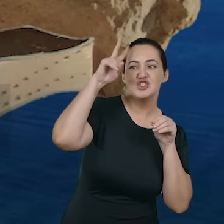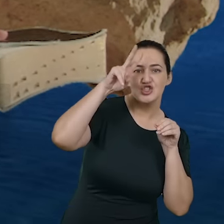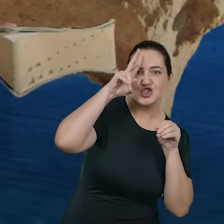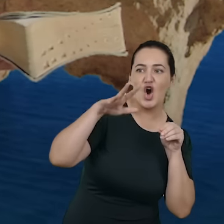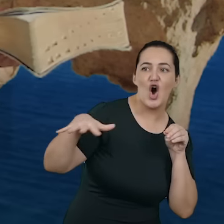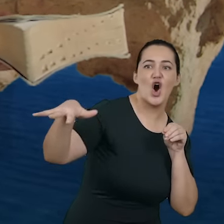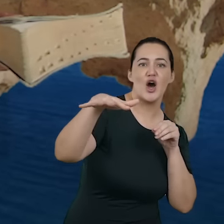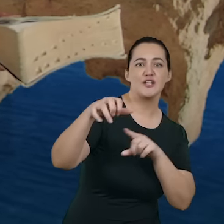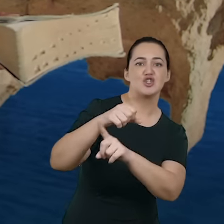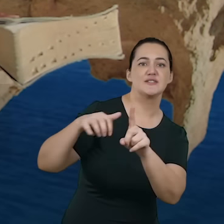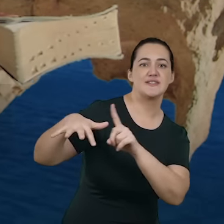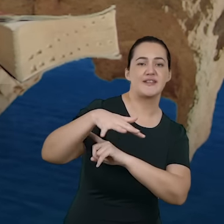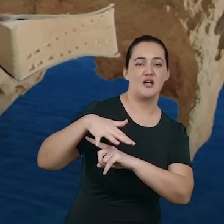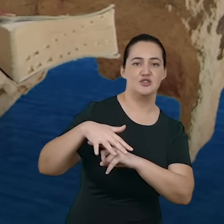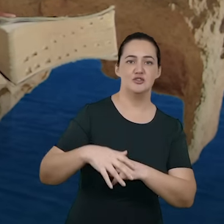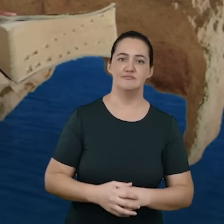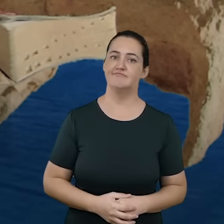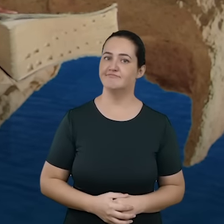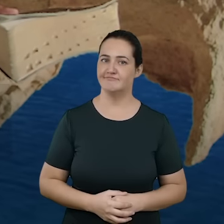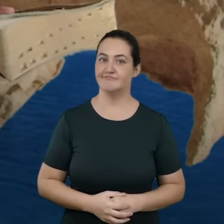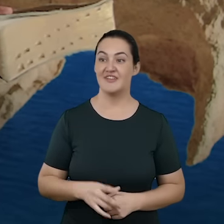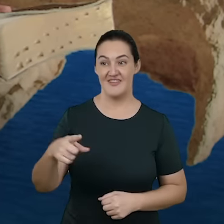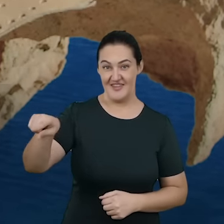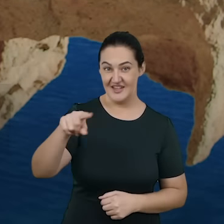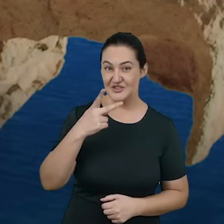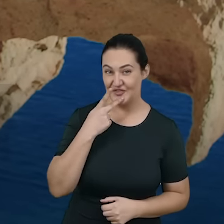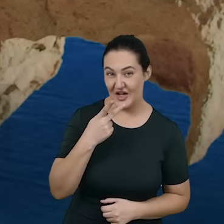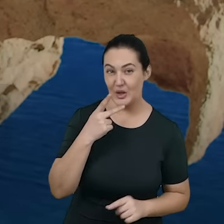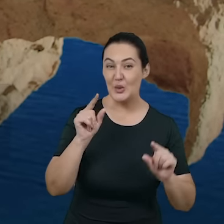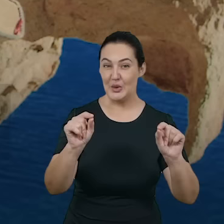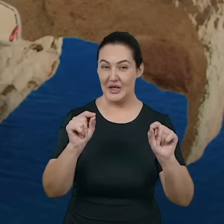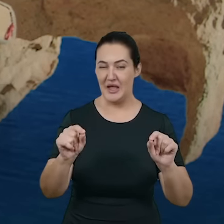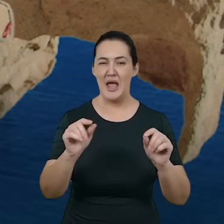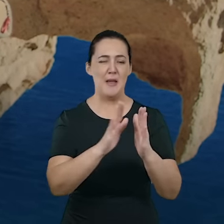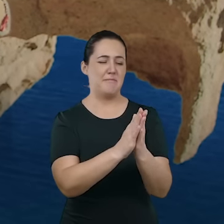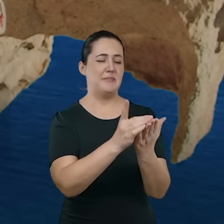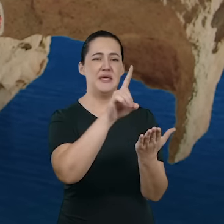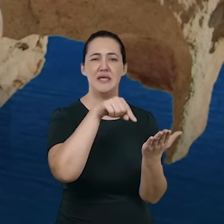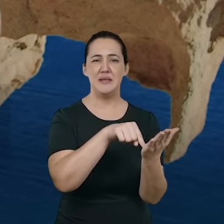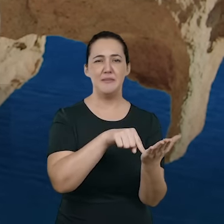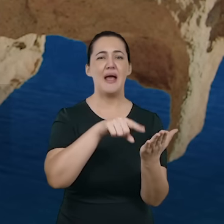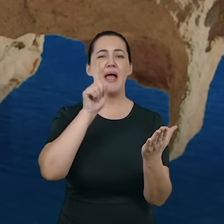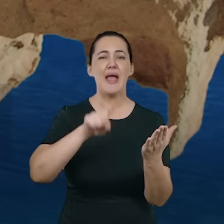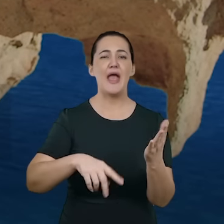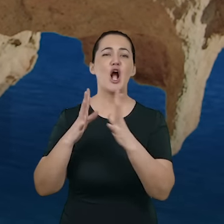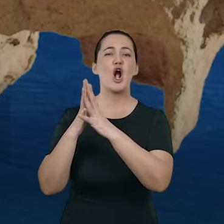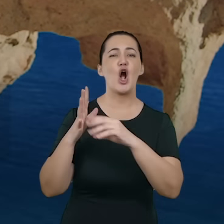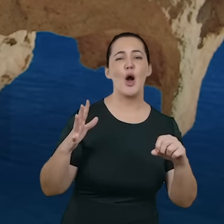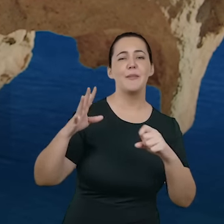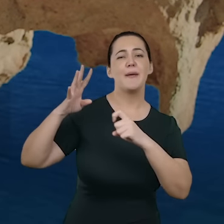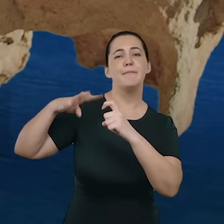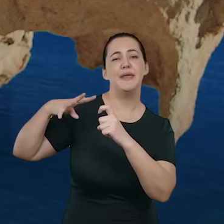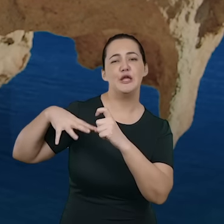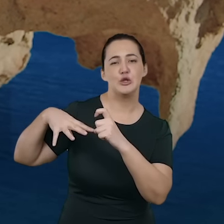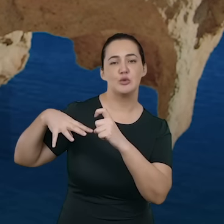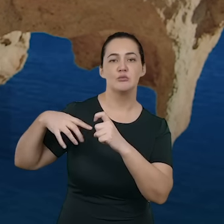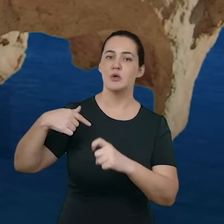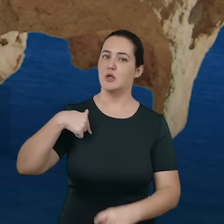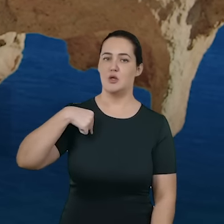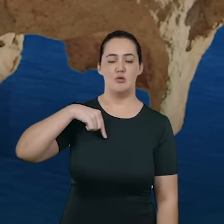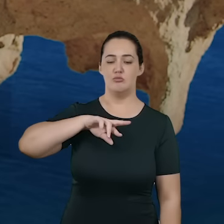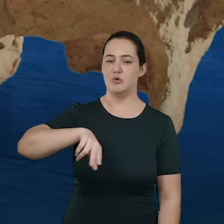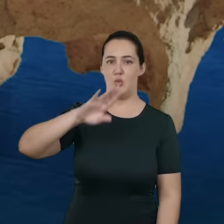um produto do meio, uma construção social. Eles chegam a dizer até que a Bíblia derivou dos mitos que havia em